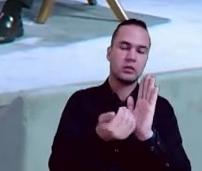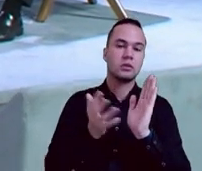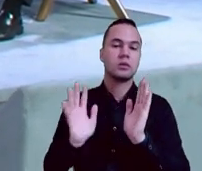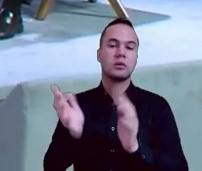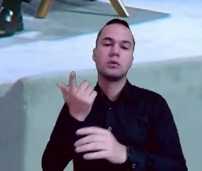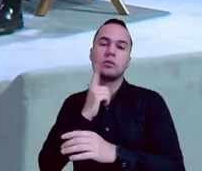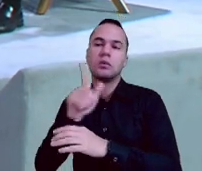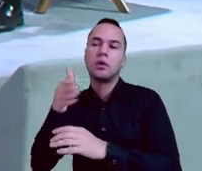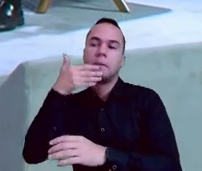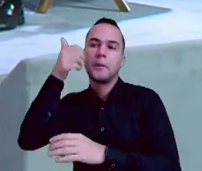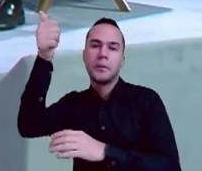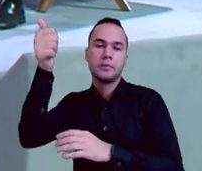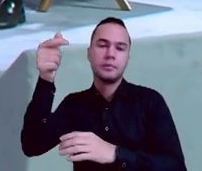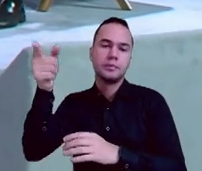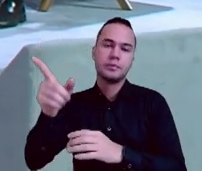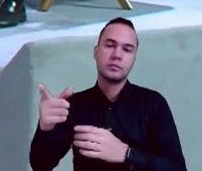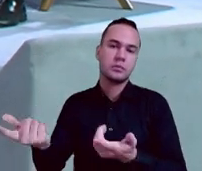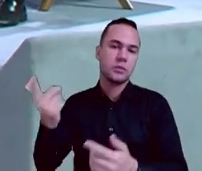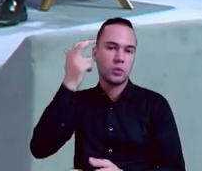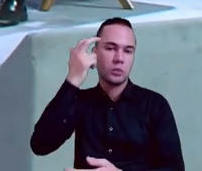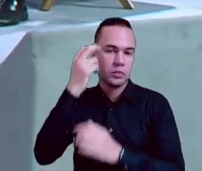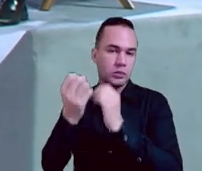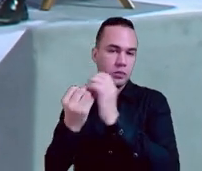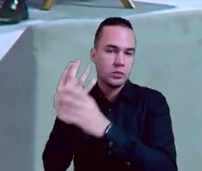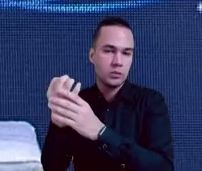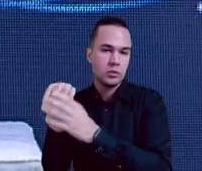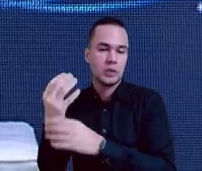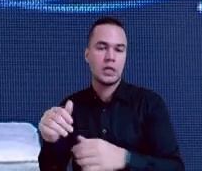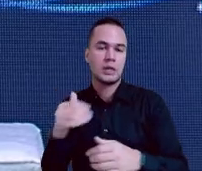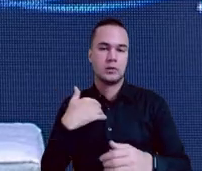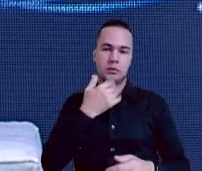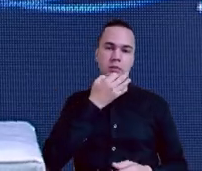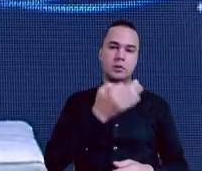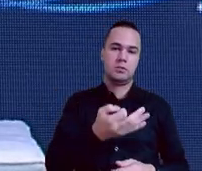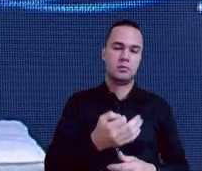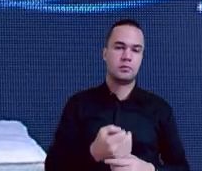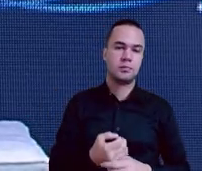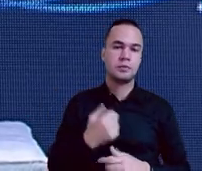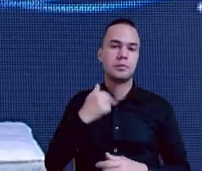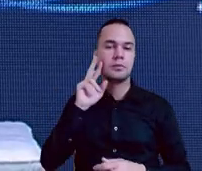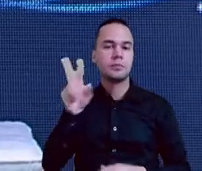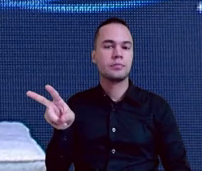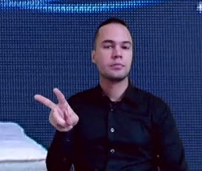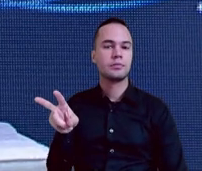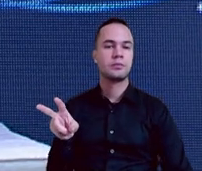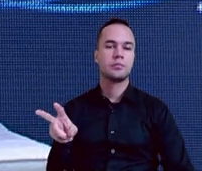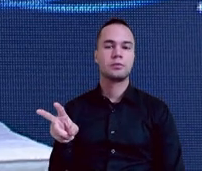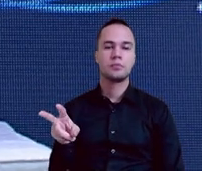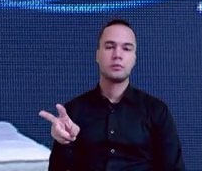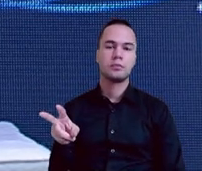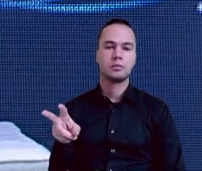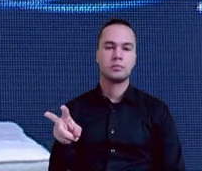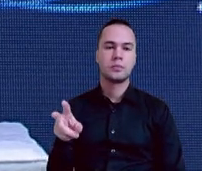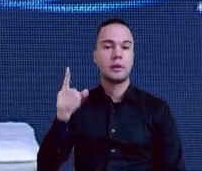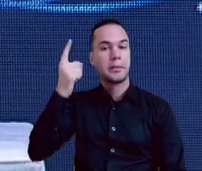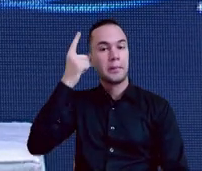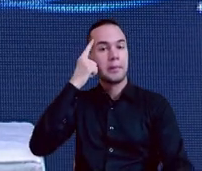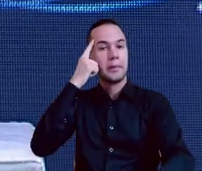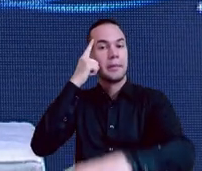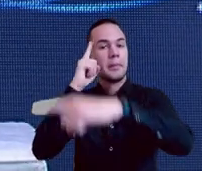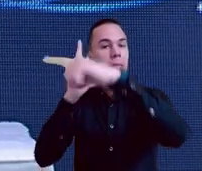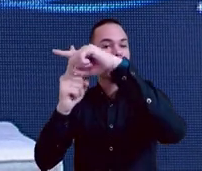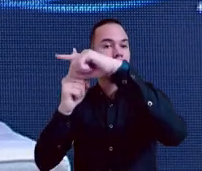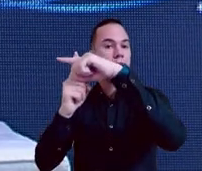estruturas mais criativas eu acho quando eu olho com otimismo um momento para